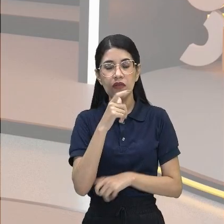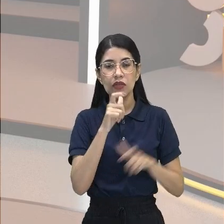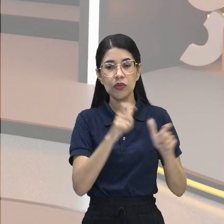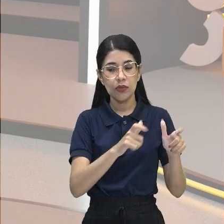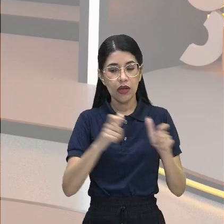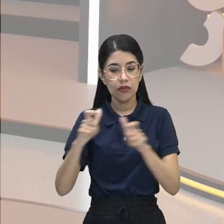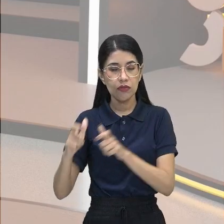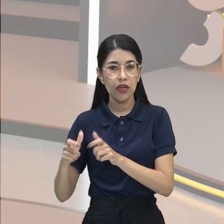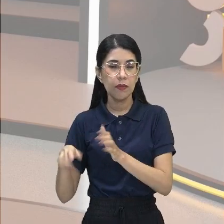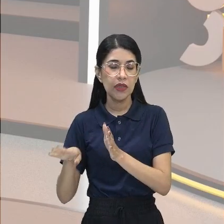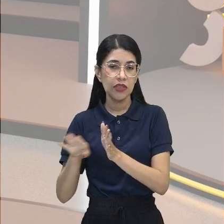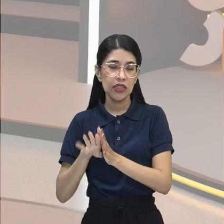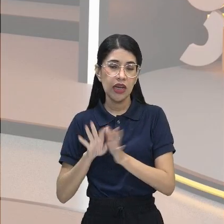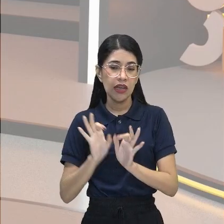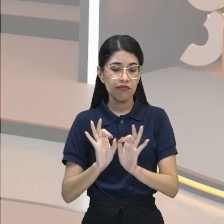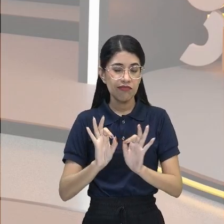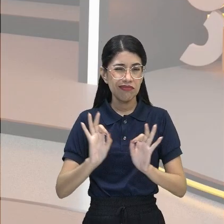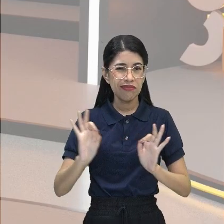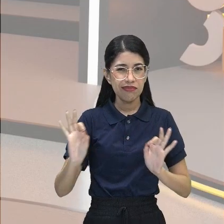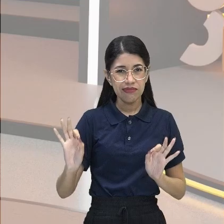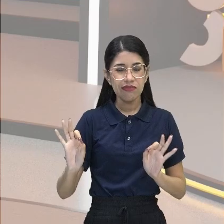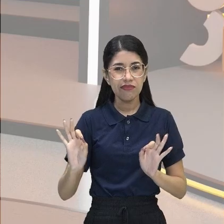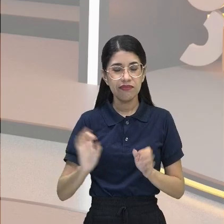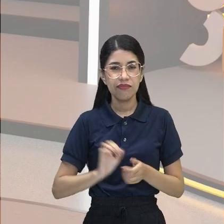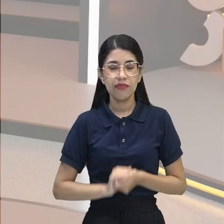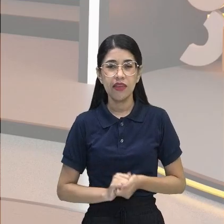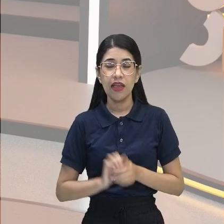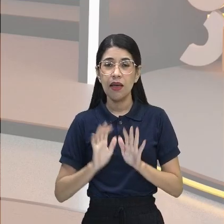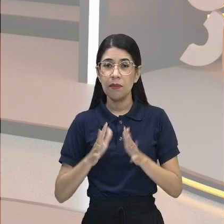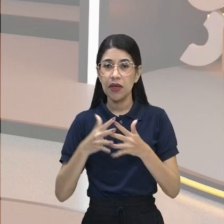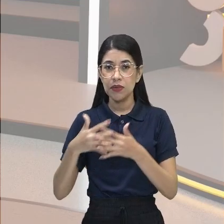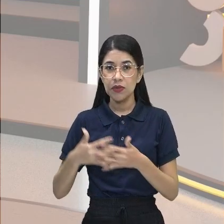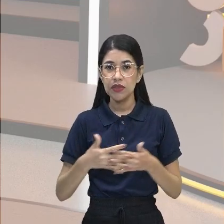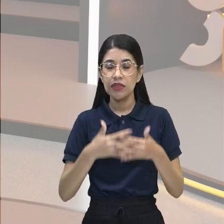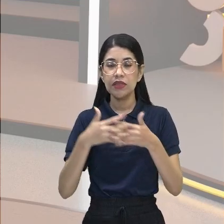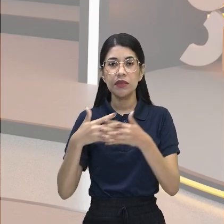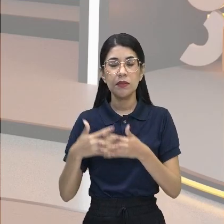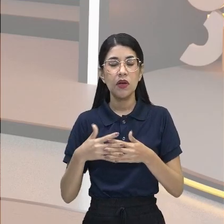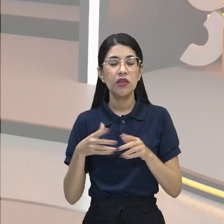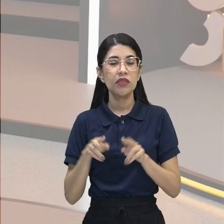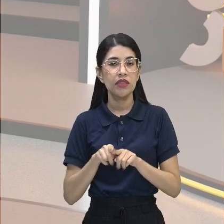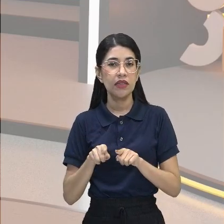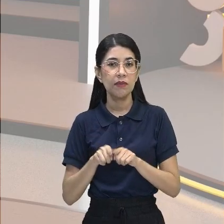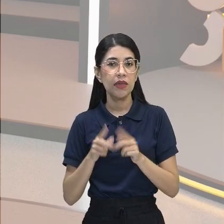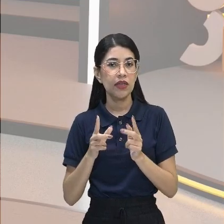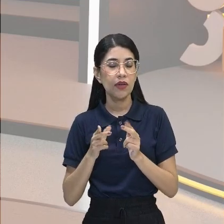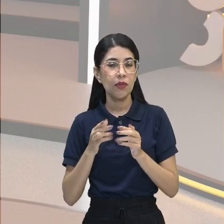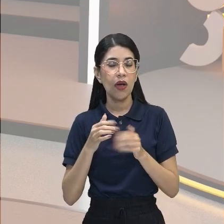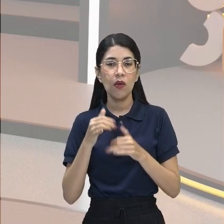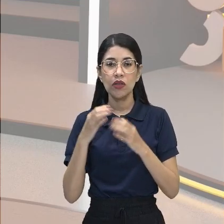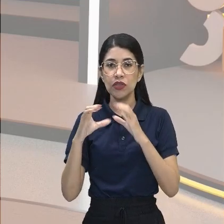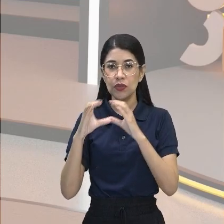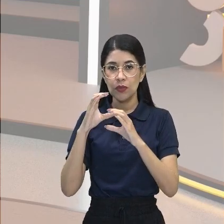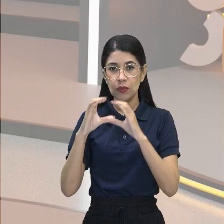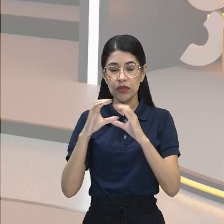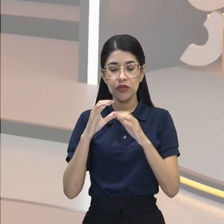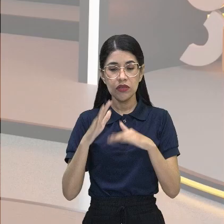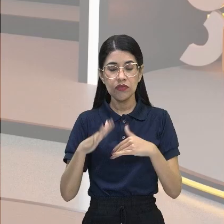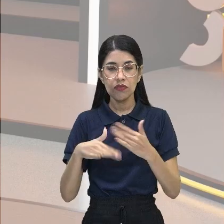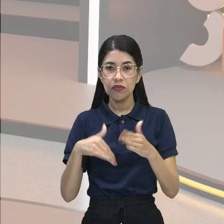cidade e outra, entre um país e outro, por exemplo. Mas os meios de transporte, assim como os meios de comunicação, eles foram